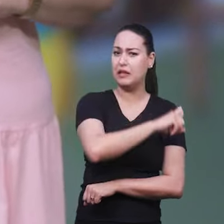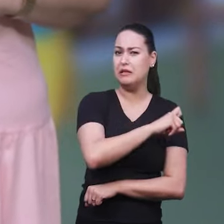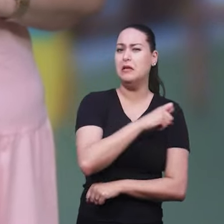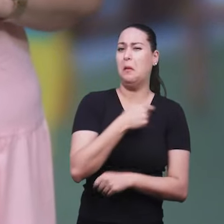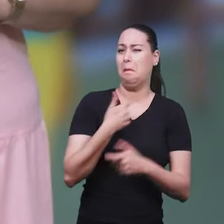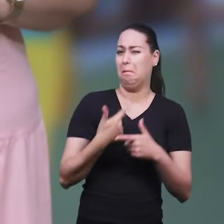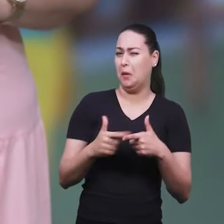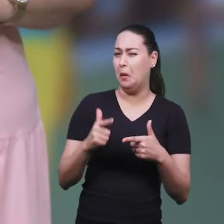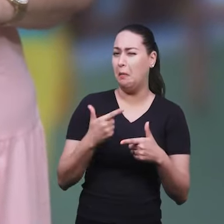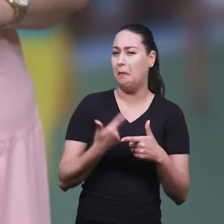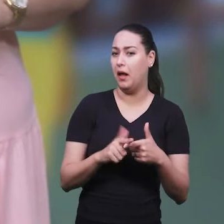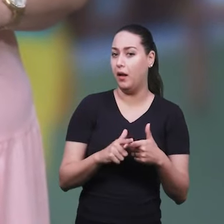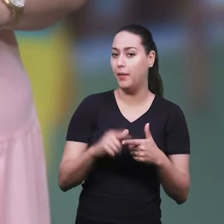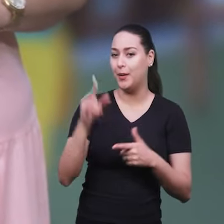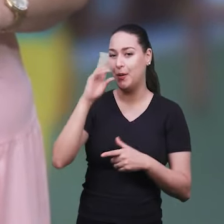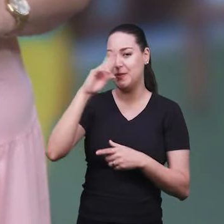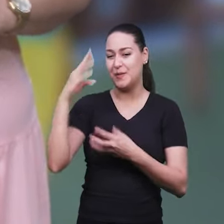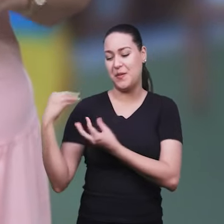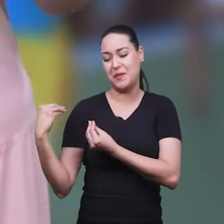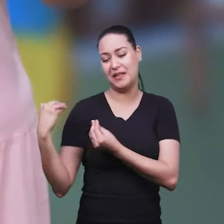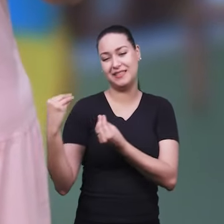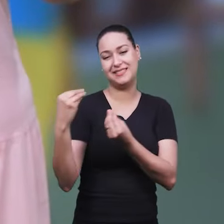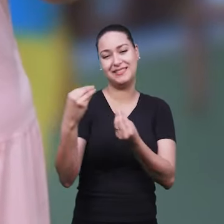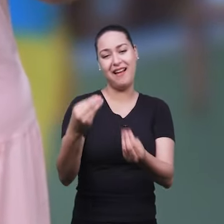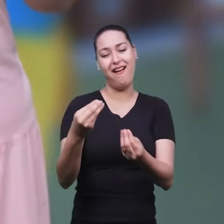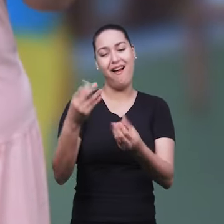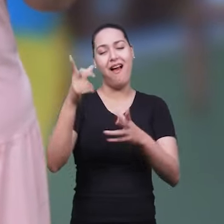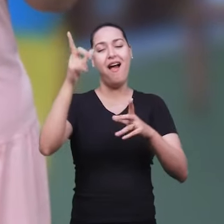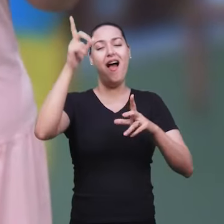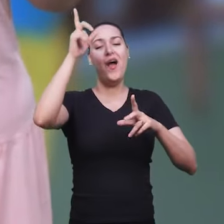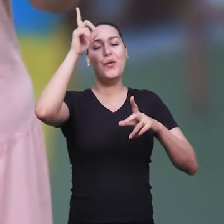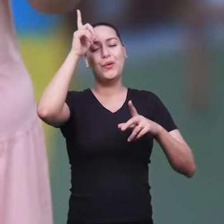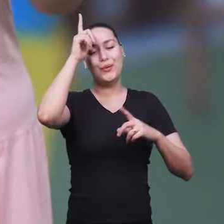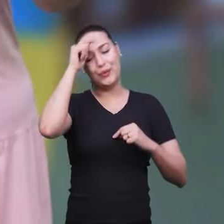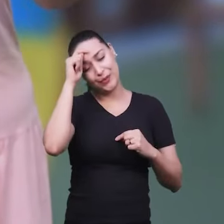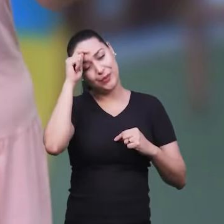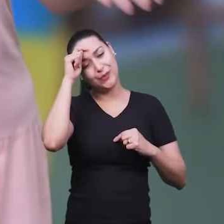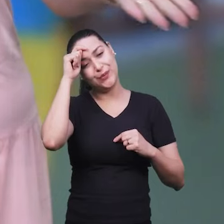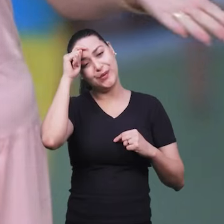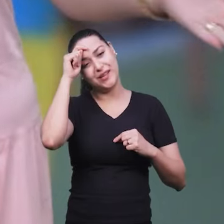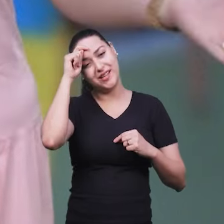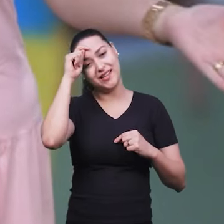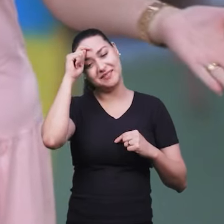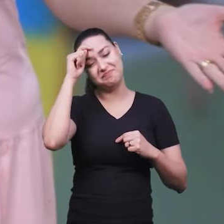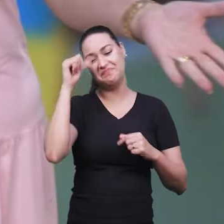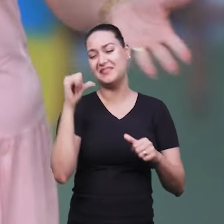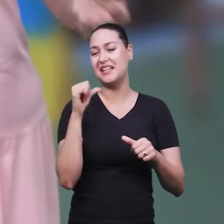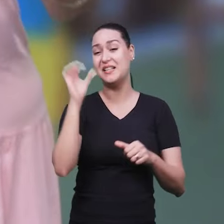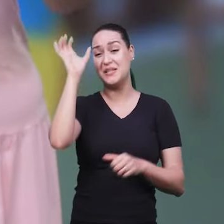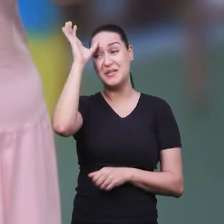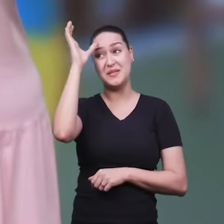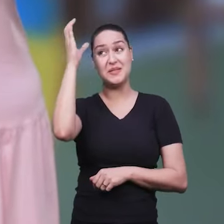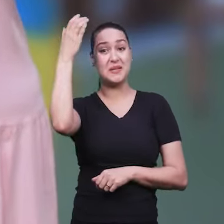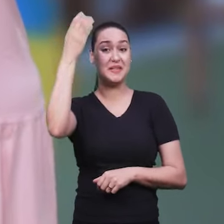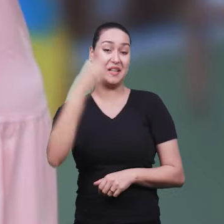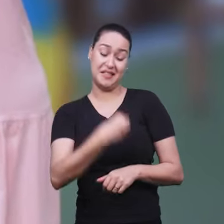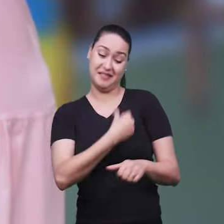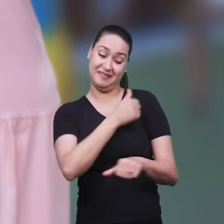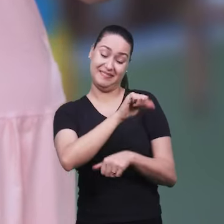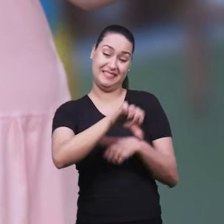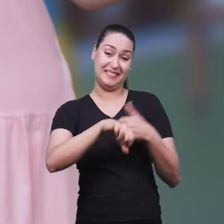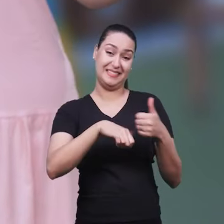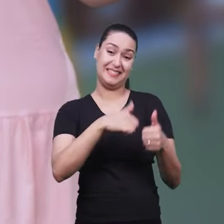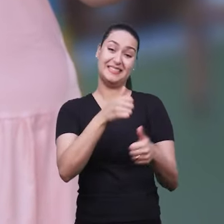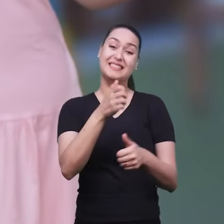a problemas, o Senhor lhe trazia fartura, transformando a terra seca num